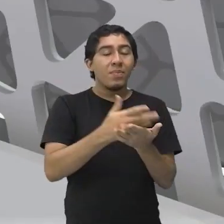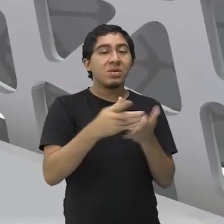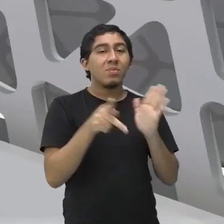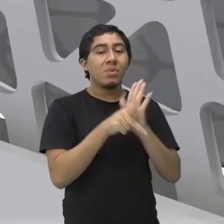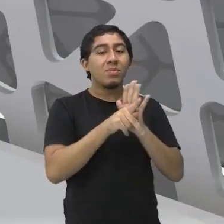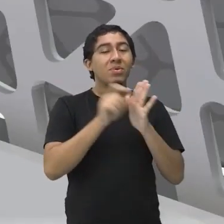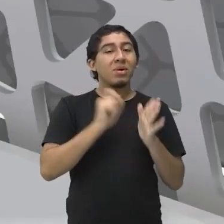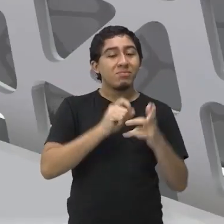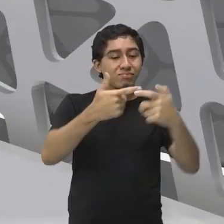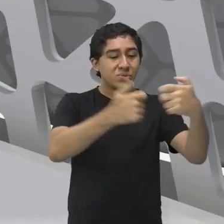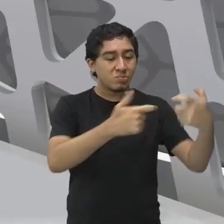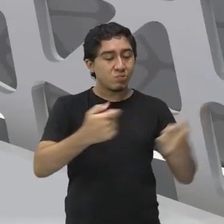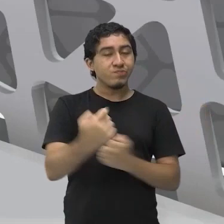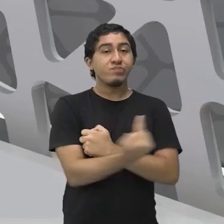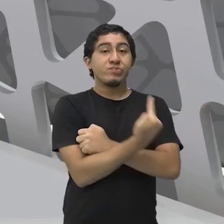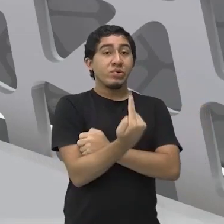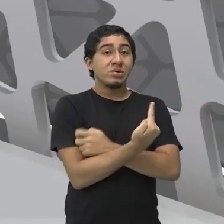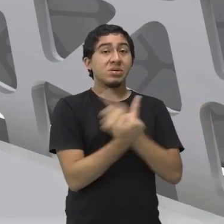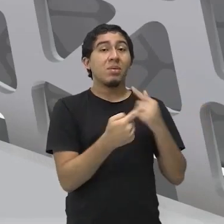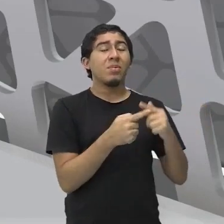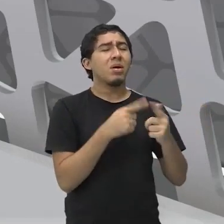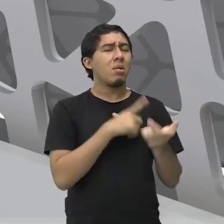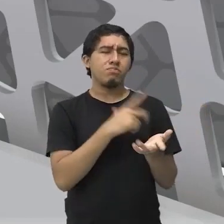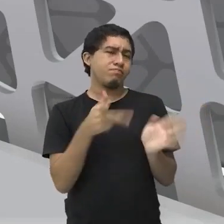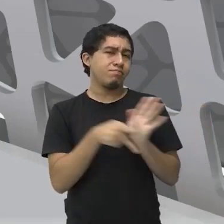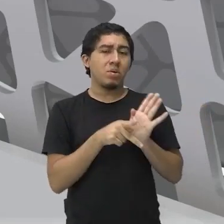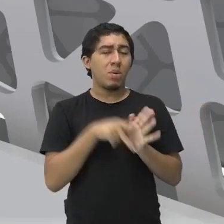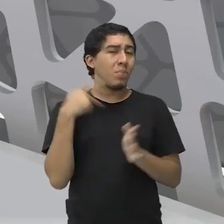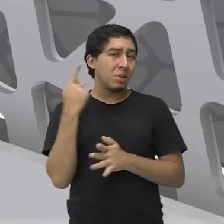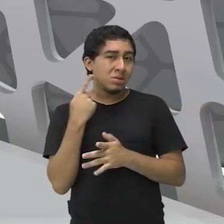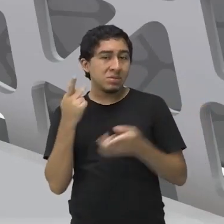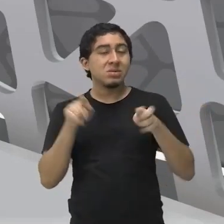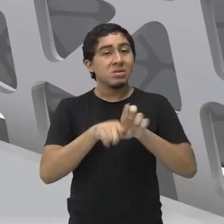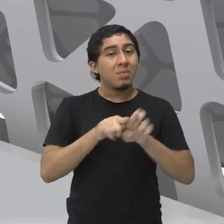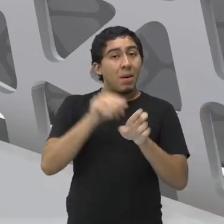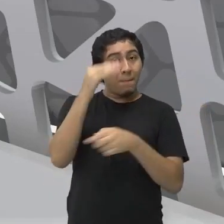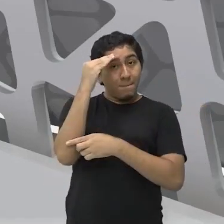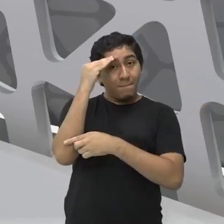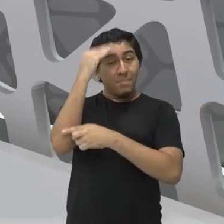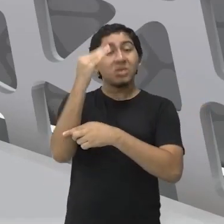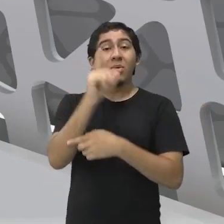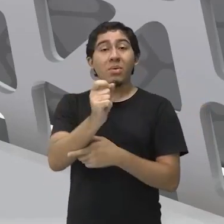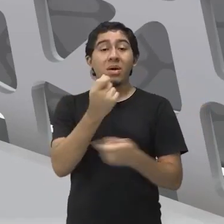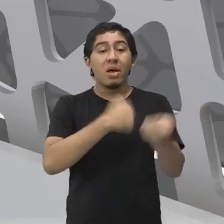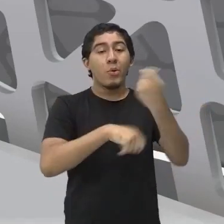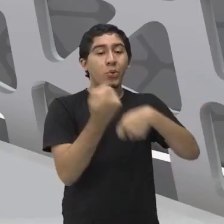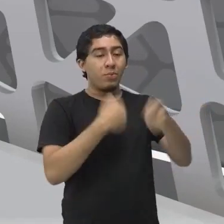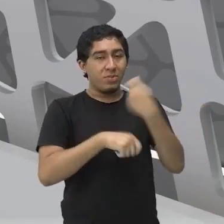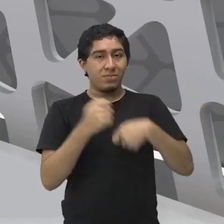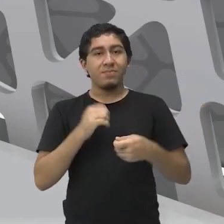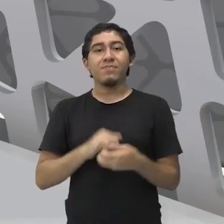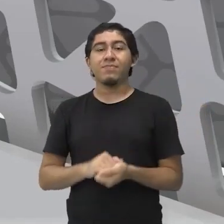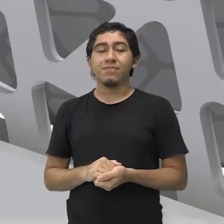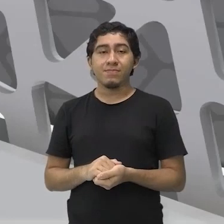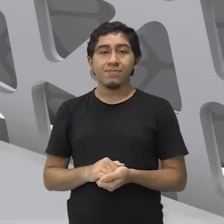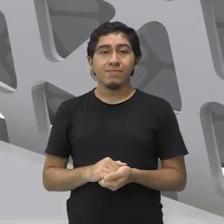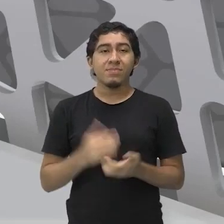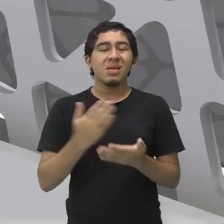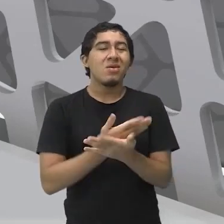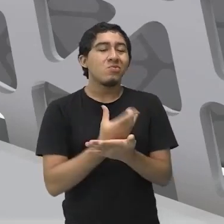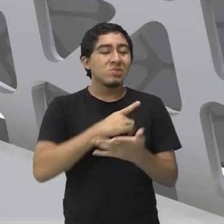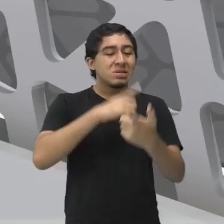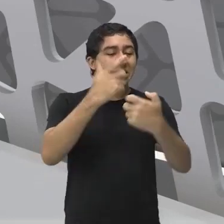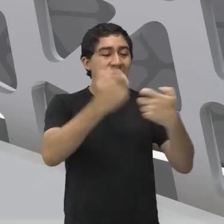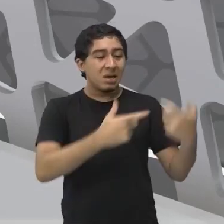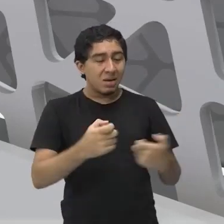causa de questões políticas, principalmente as econômicas, tá? Geralmente as guerras ali vão estar ligadas à questão das